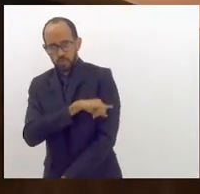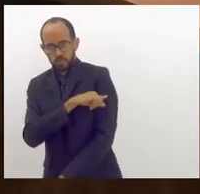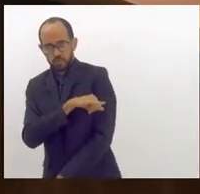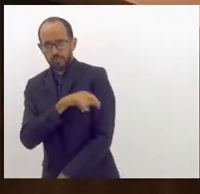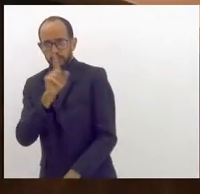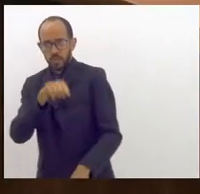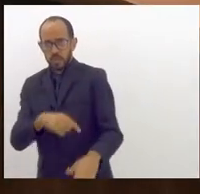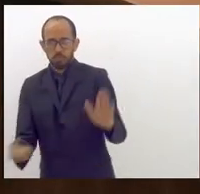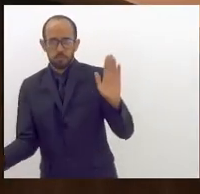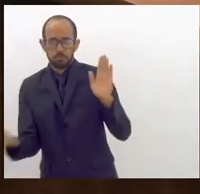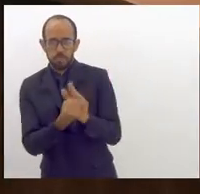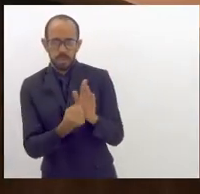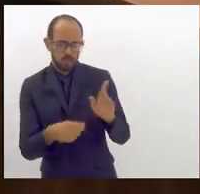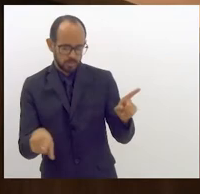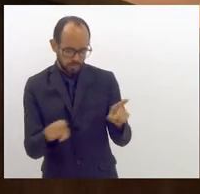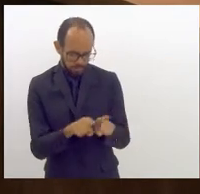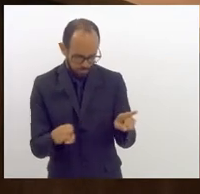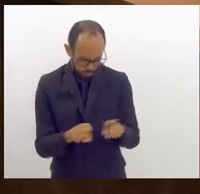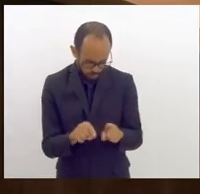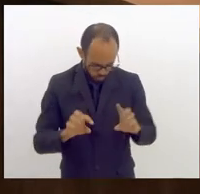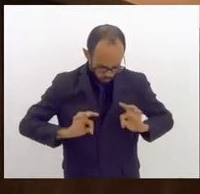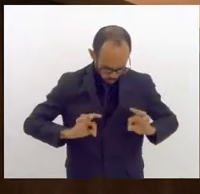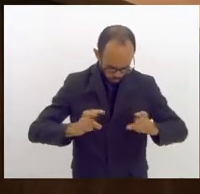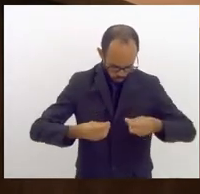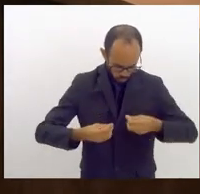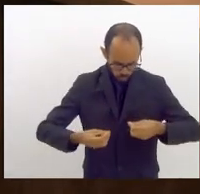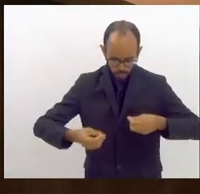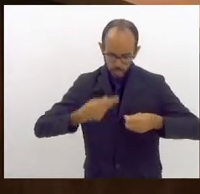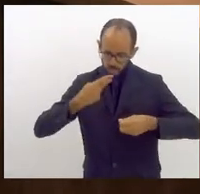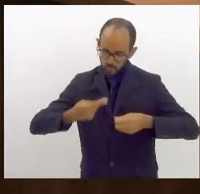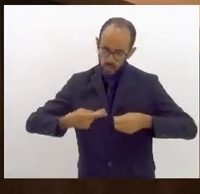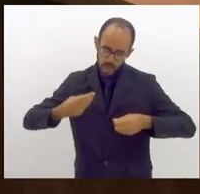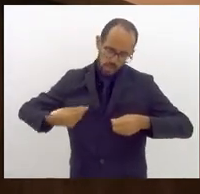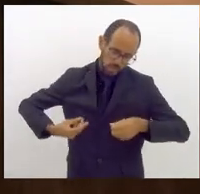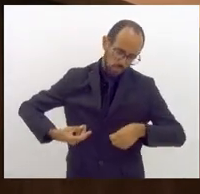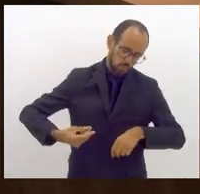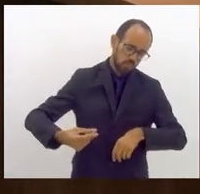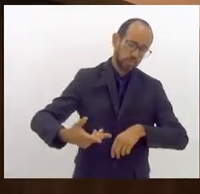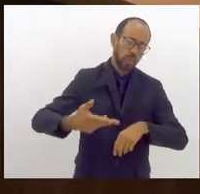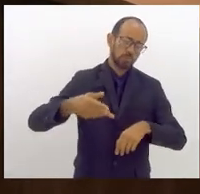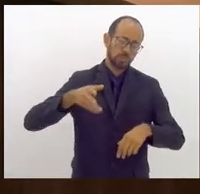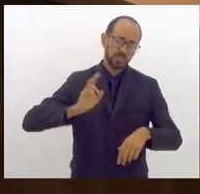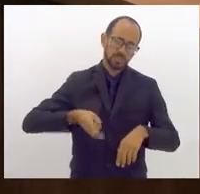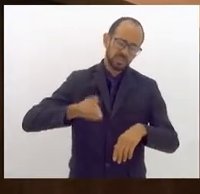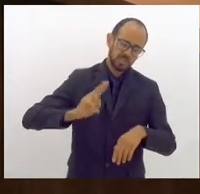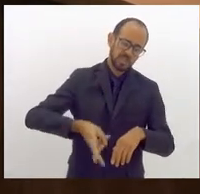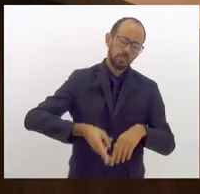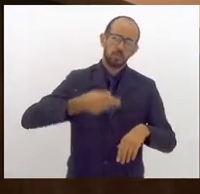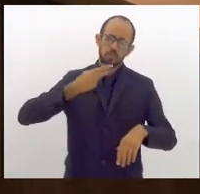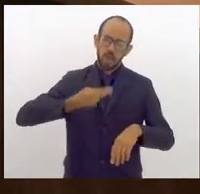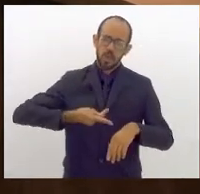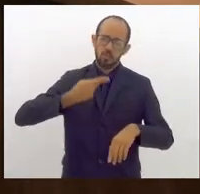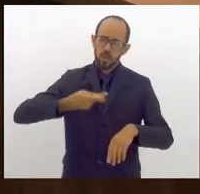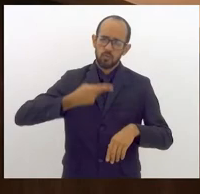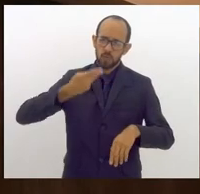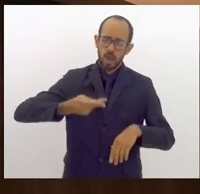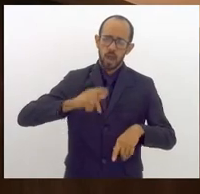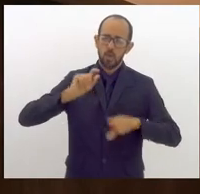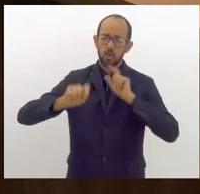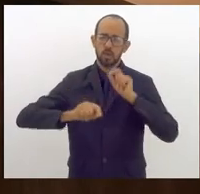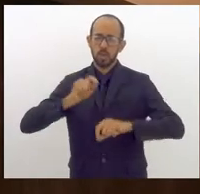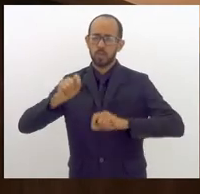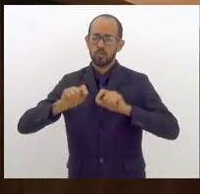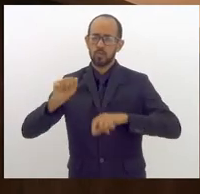também aquilo que a gente tem dito e reafirmado aqui dentro dessa casa que favela